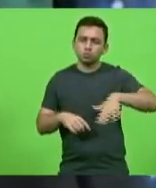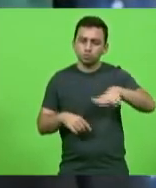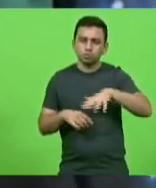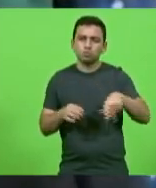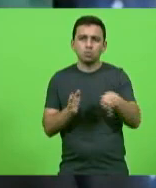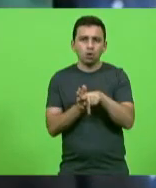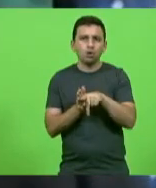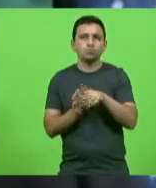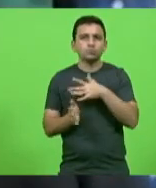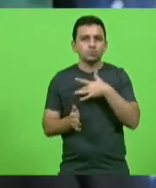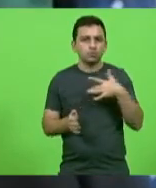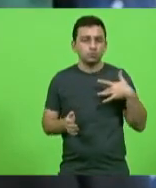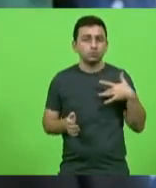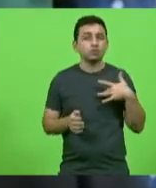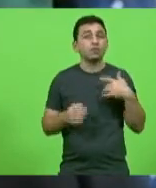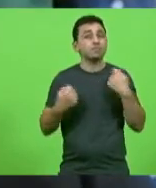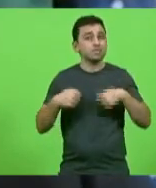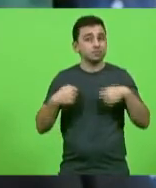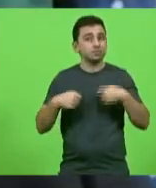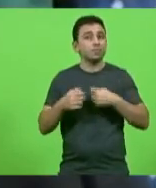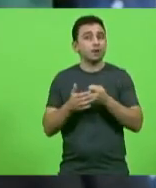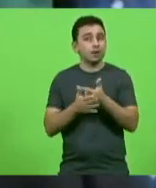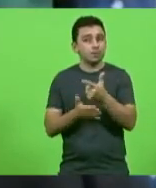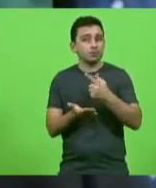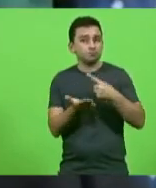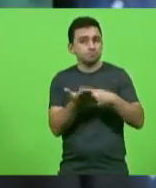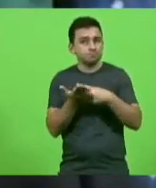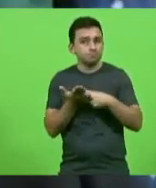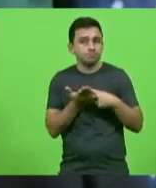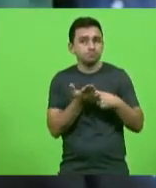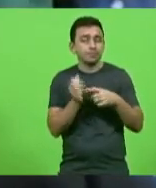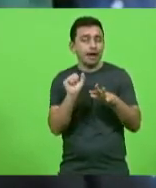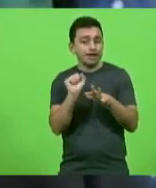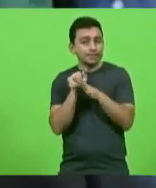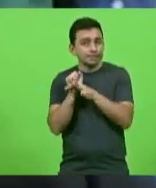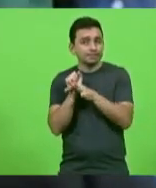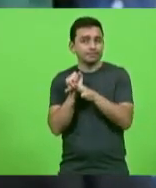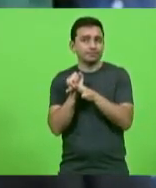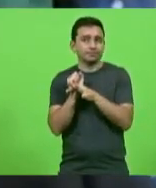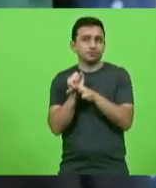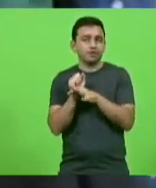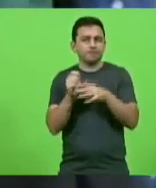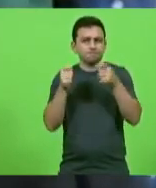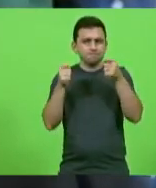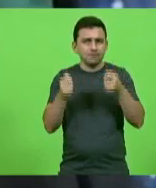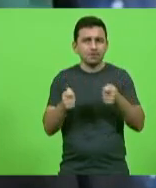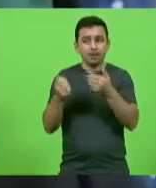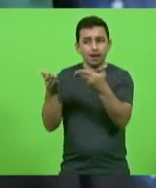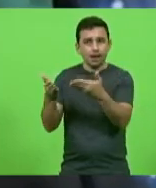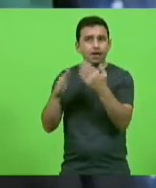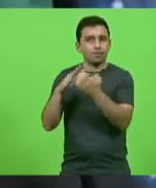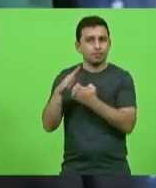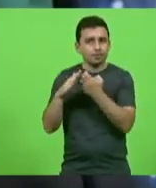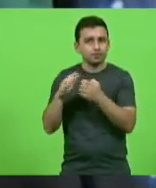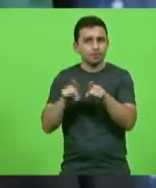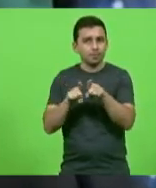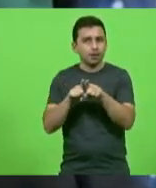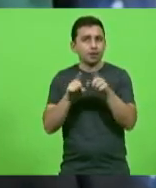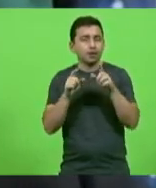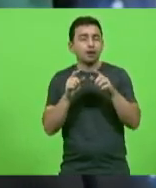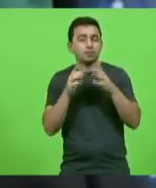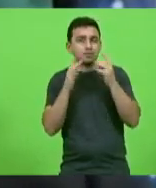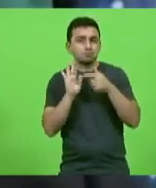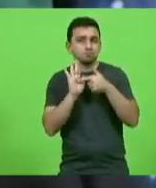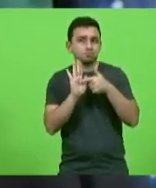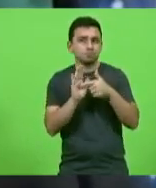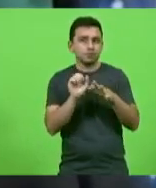desde Tais pagamentos Posso descer é uma série de garantias como solidez da empresa e apresentação de garantia no